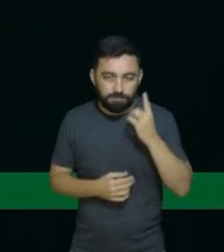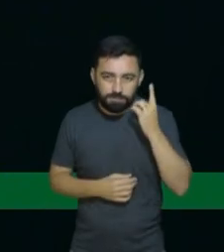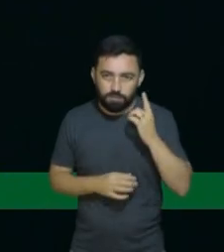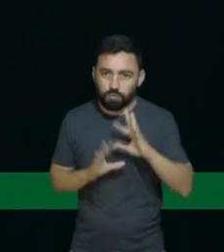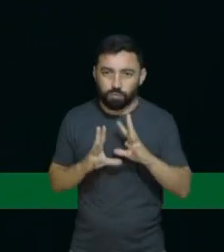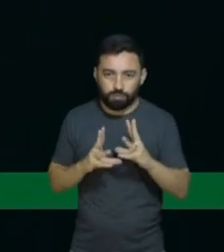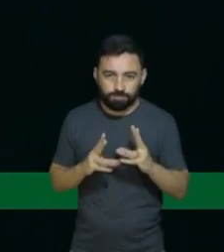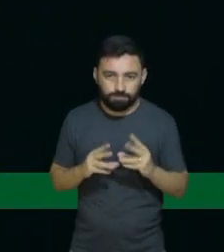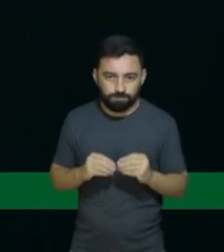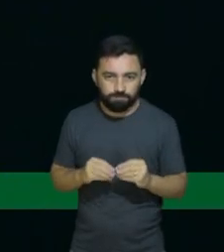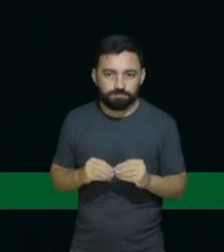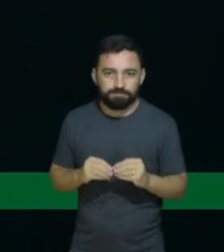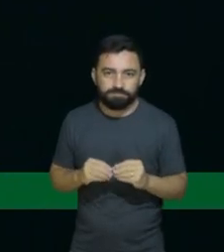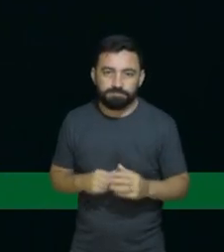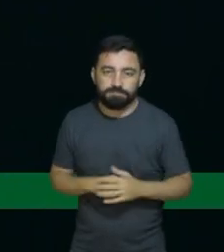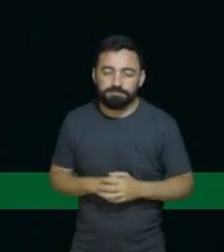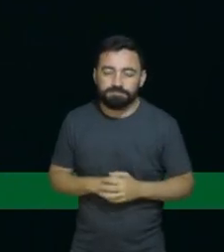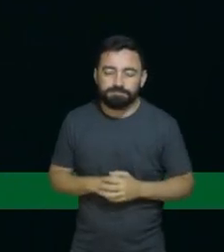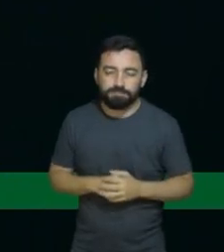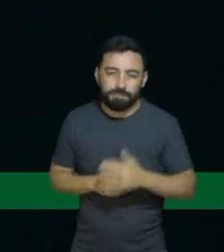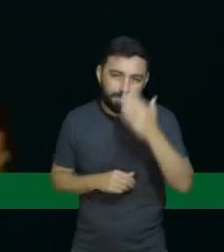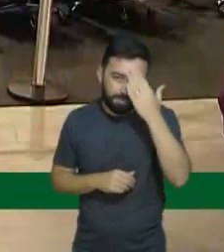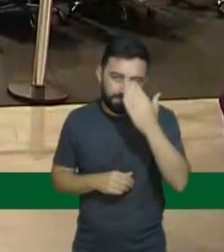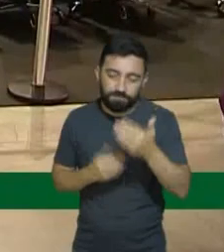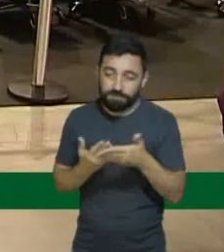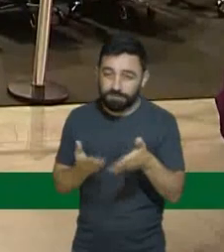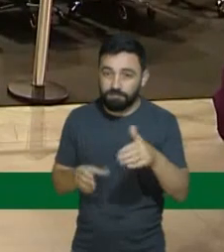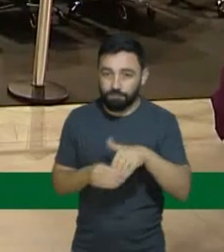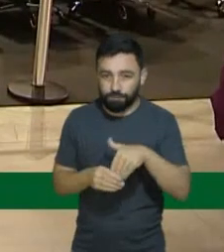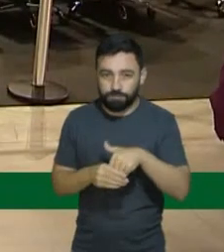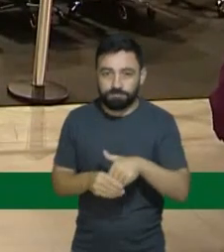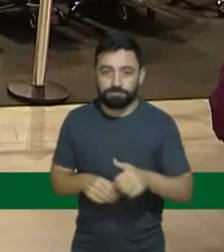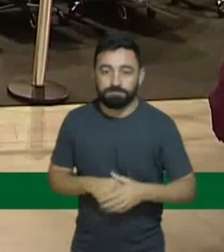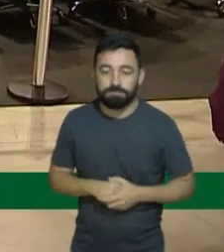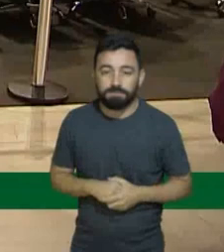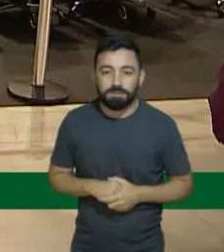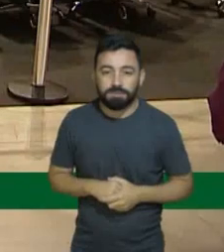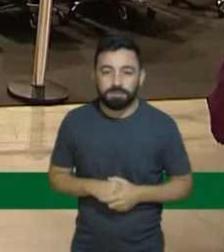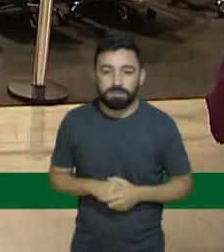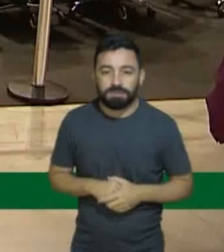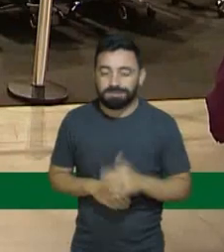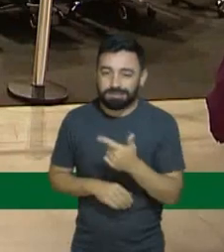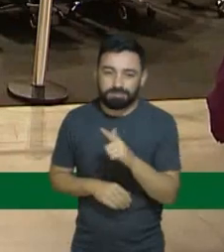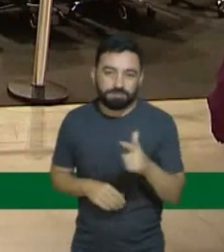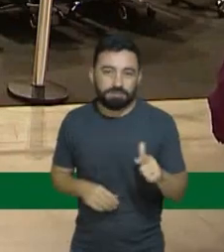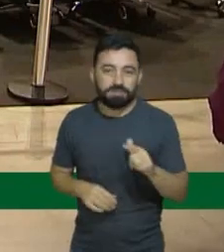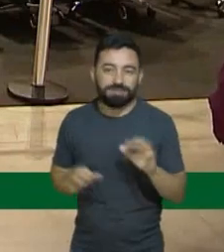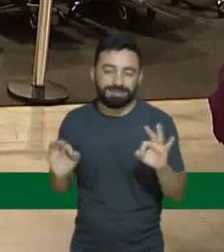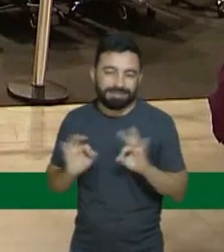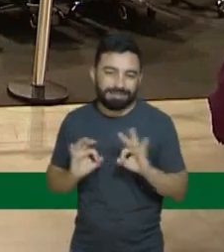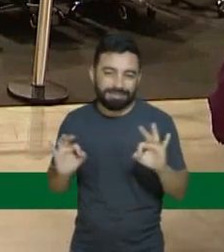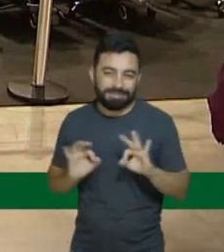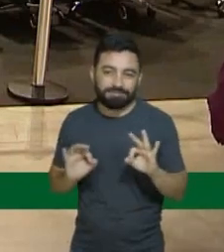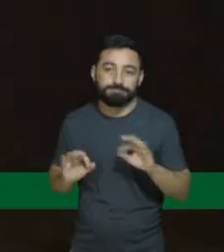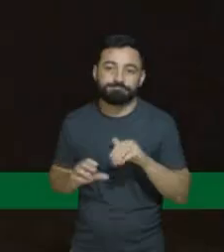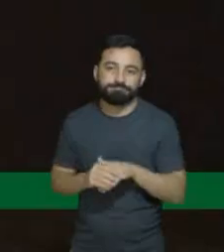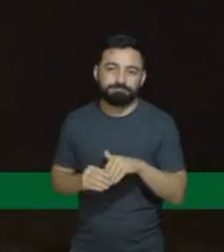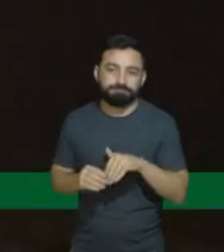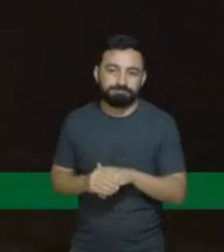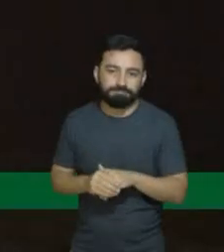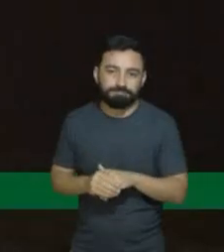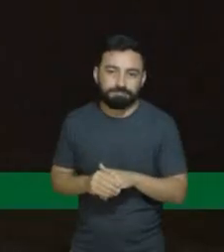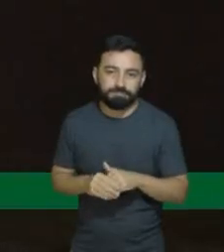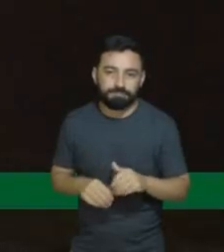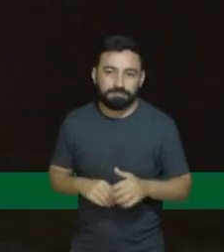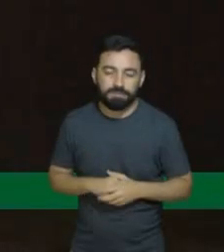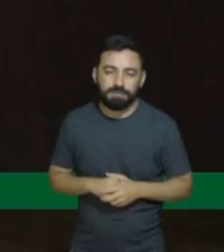aí a compreensão e o voto de vossas excelências não havendo mais Quem Queira discutir em votação deputados que aprovam permaneçam como